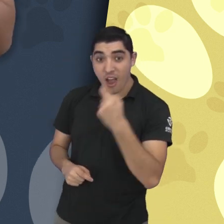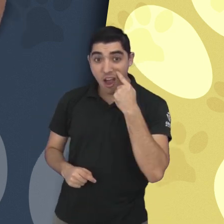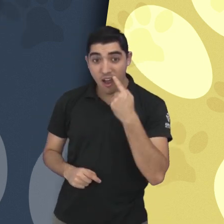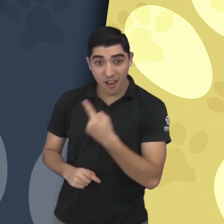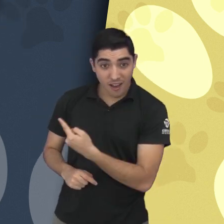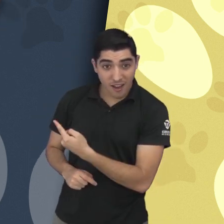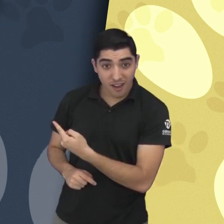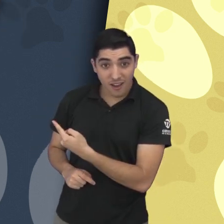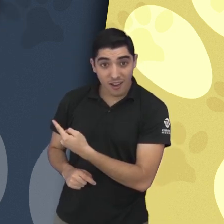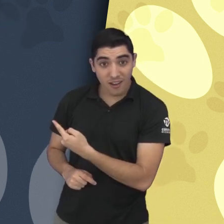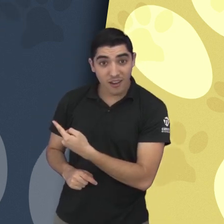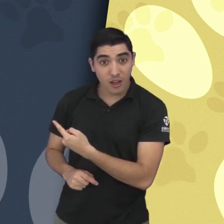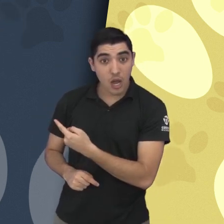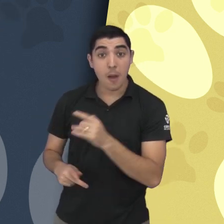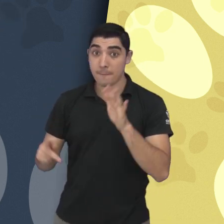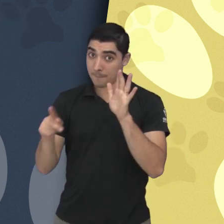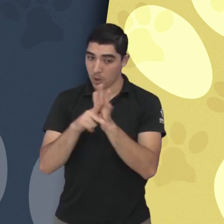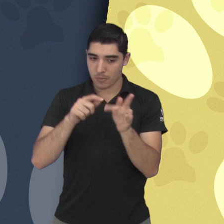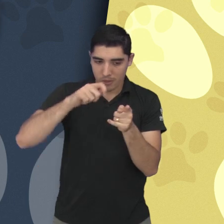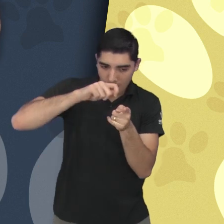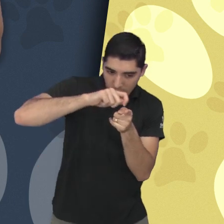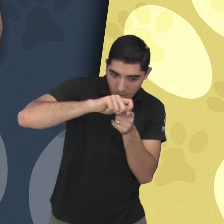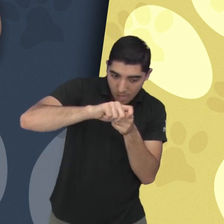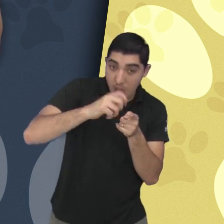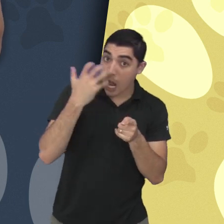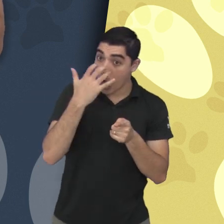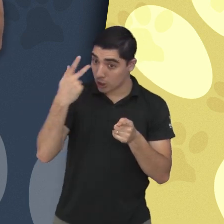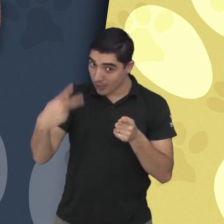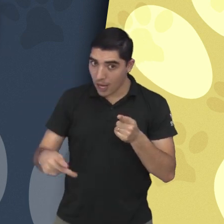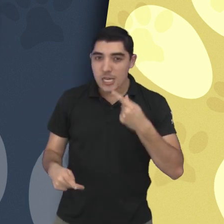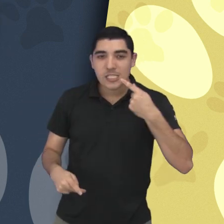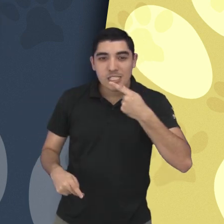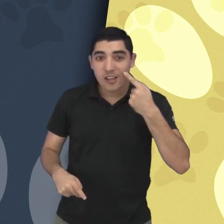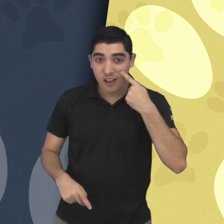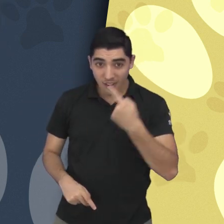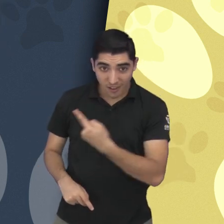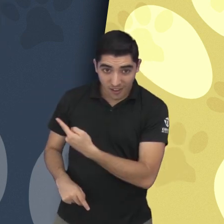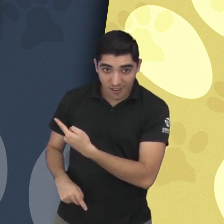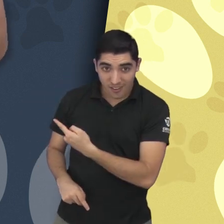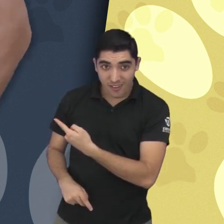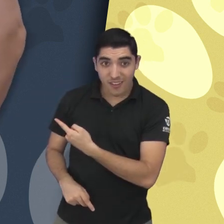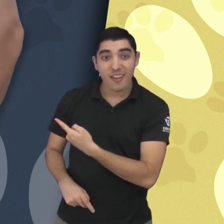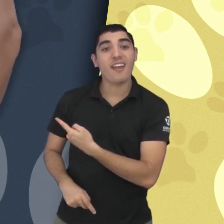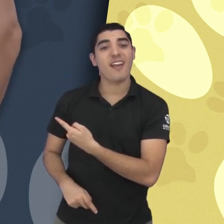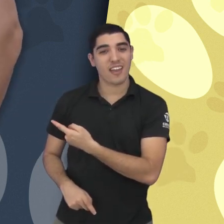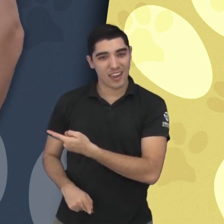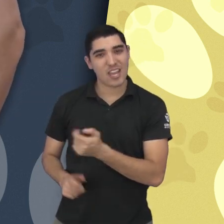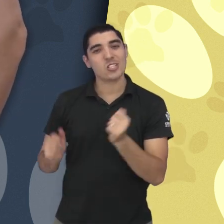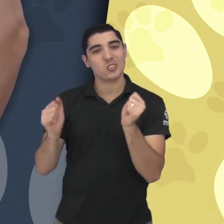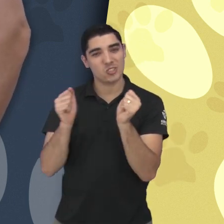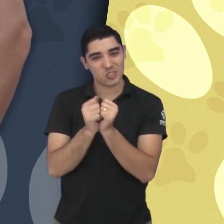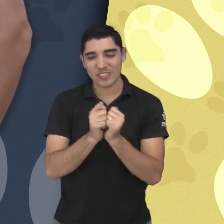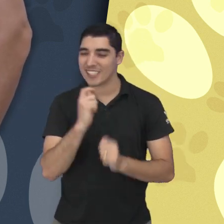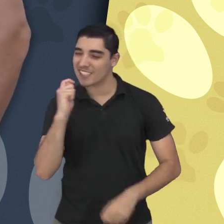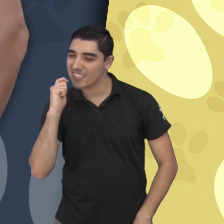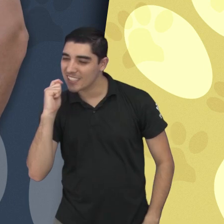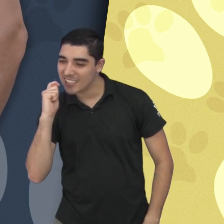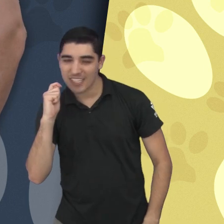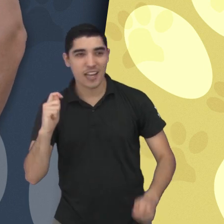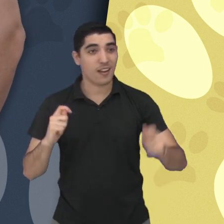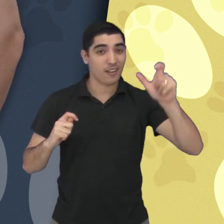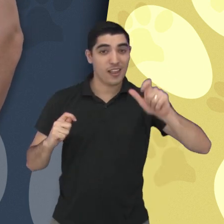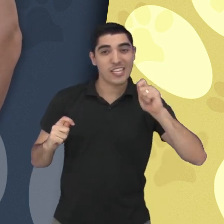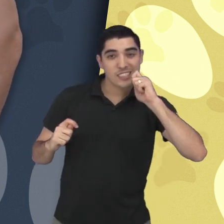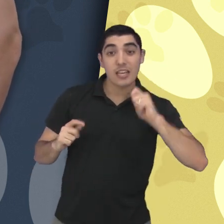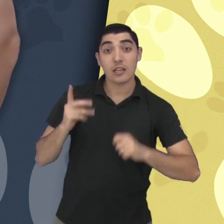para ele e com pasta de cachorro, tá? Não é pasta de gente, não. Agora ele participa da rotina de cuidados com os dentes de 3